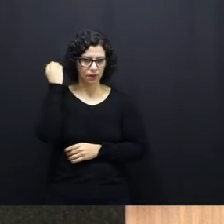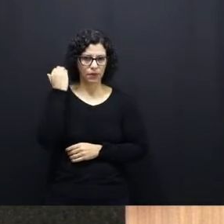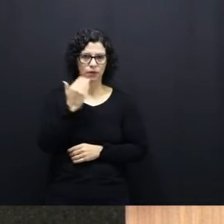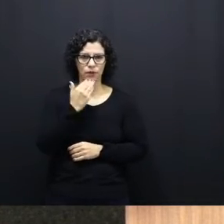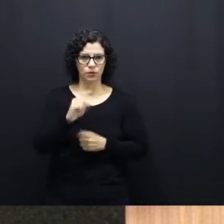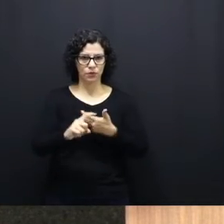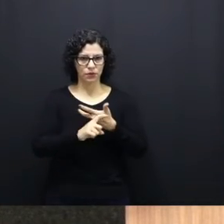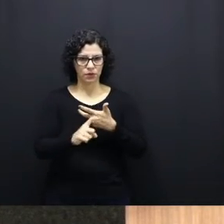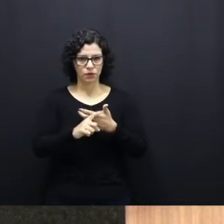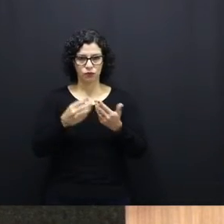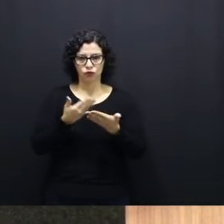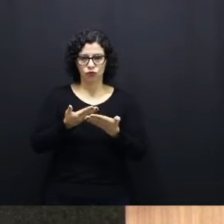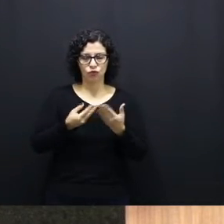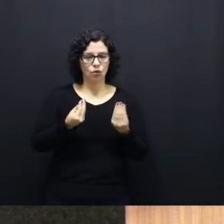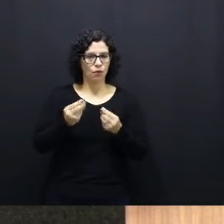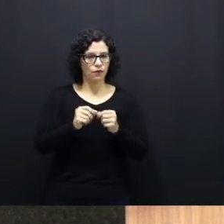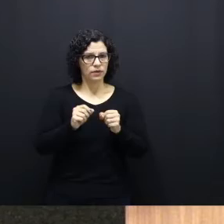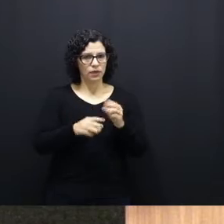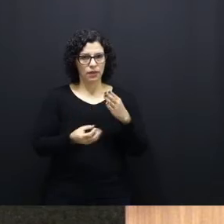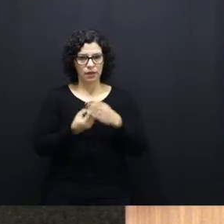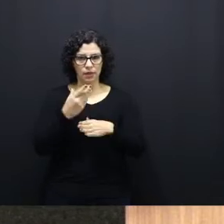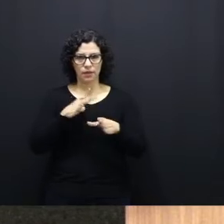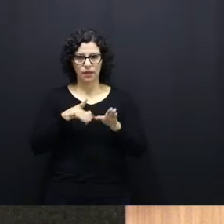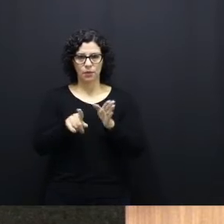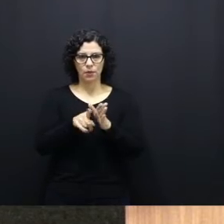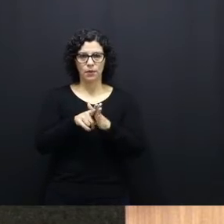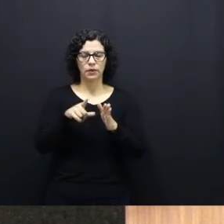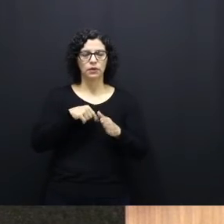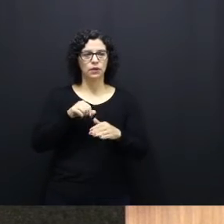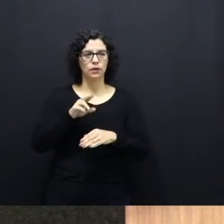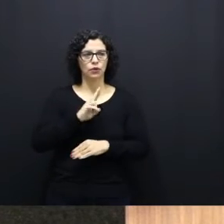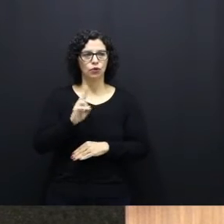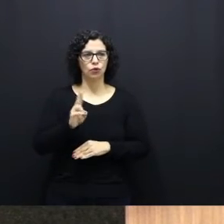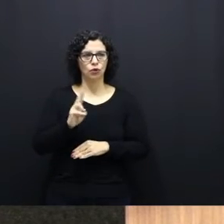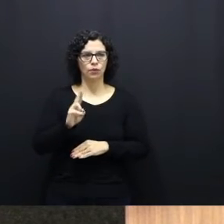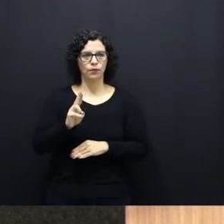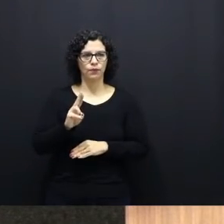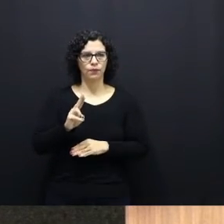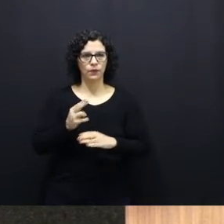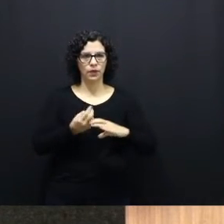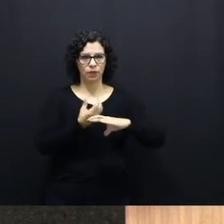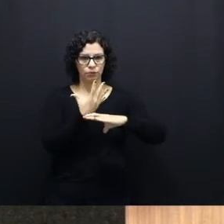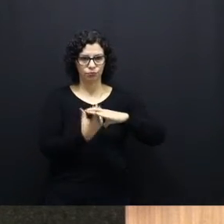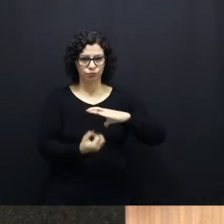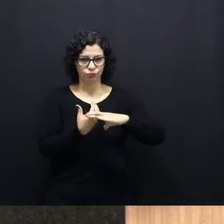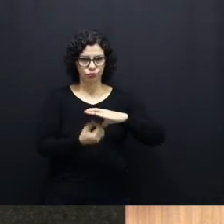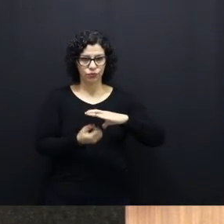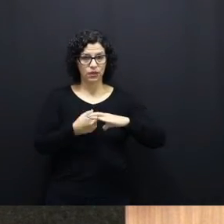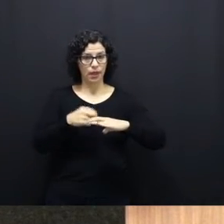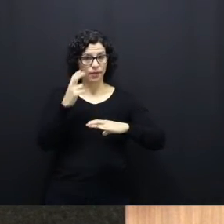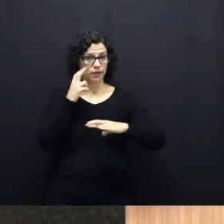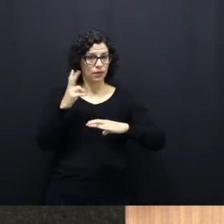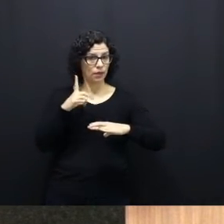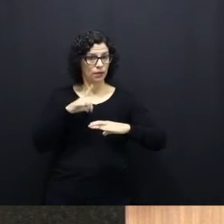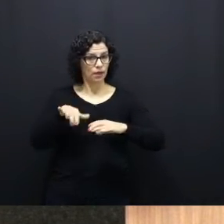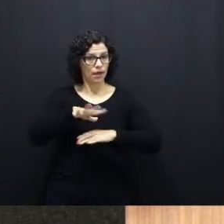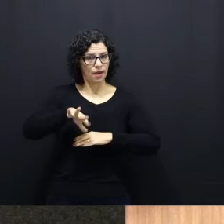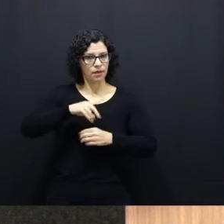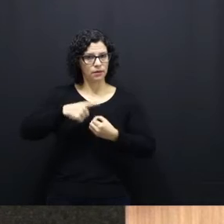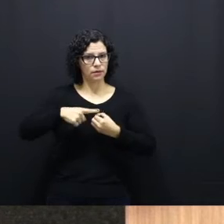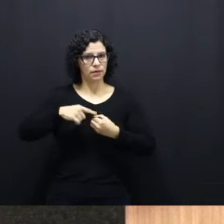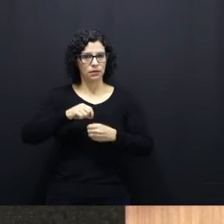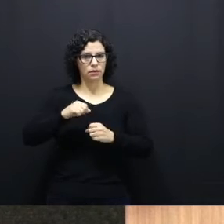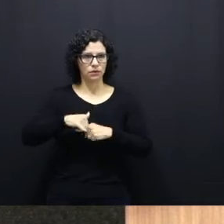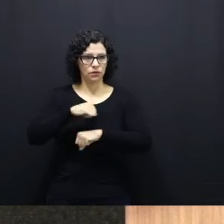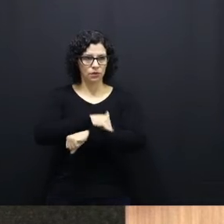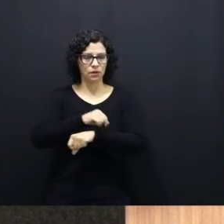Executivo que estude a possibilidade da implantação de dispositivo chamado de boca-de-lobo inteligente no âmbito do Município de São José